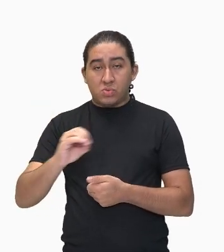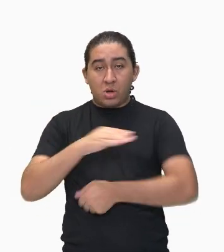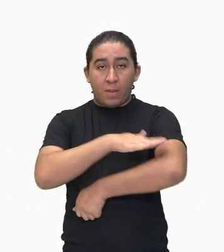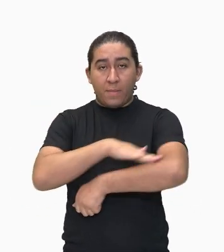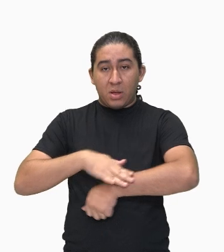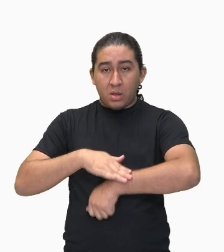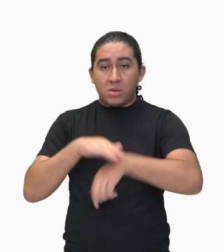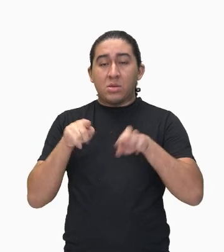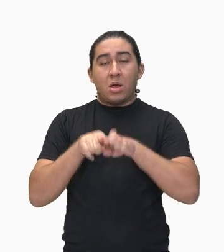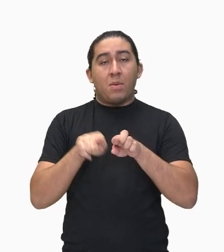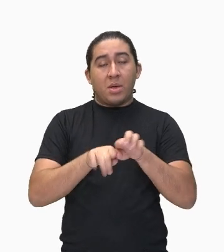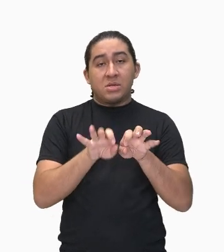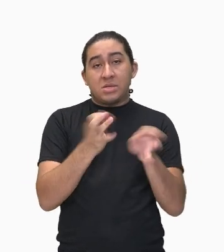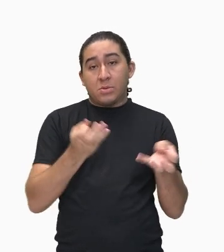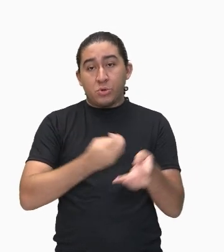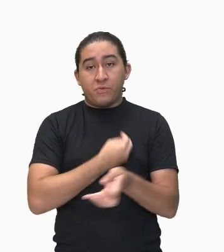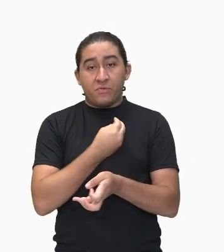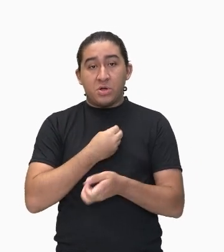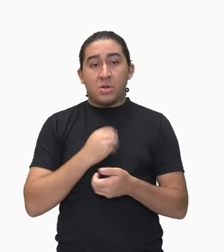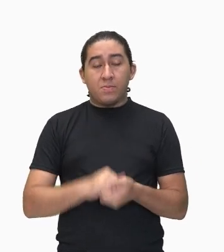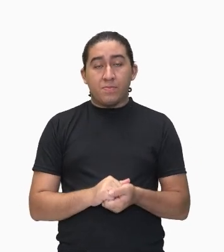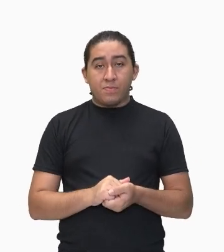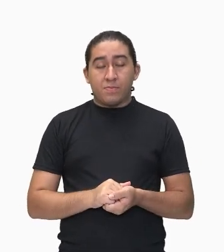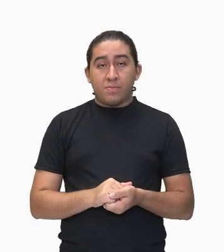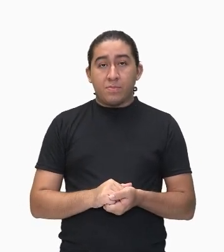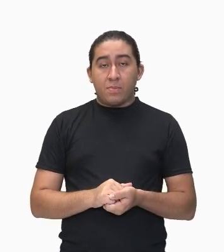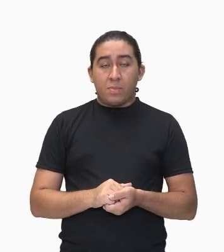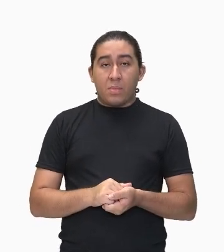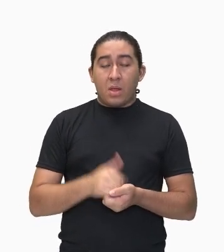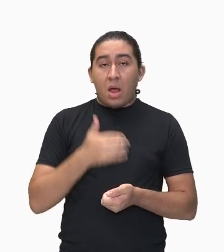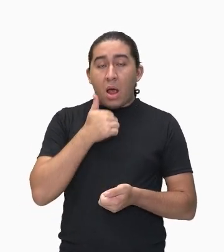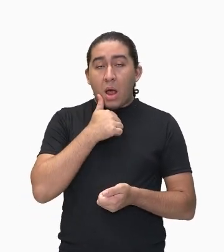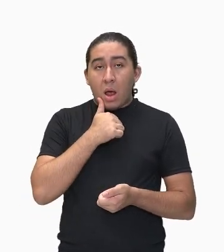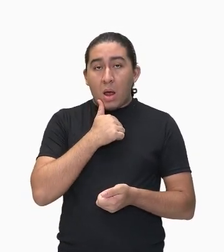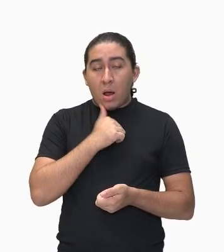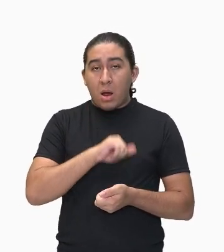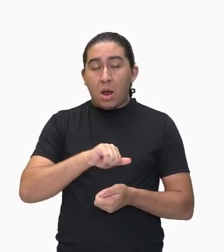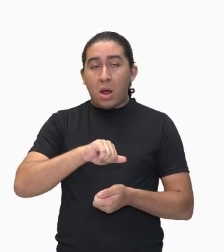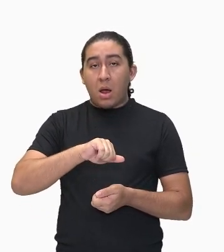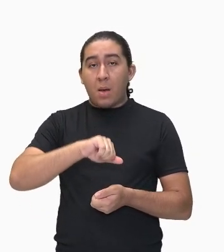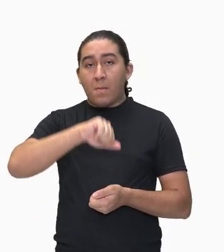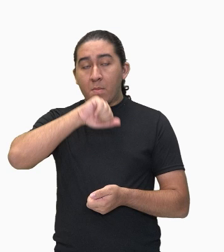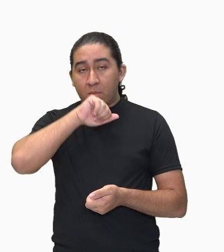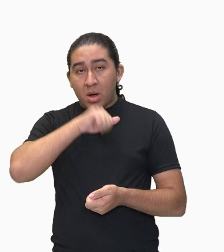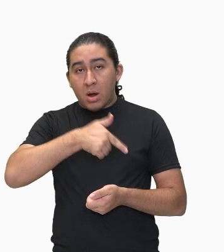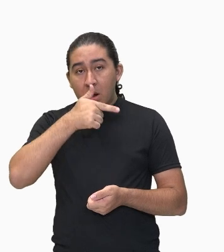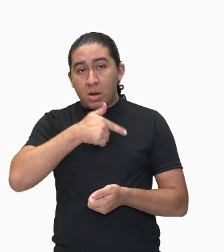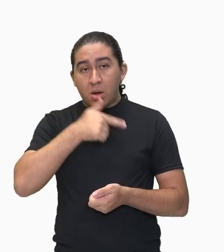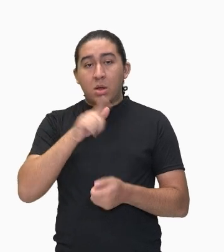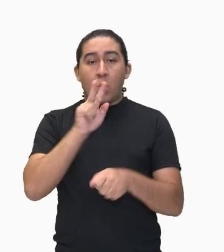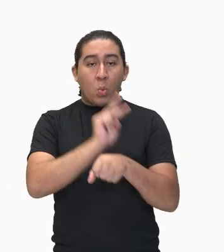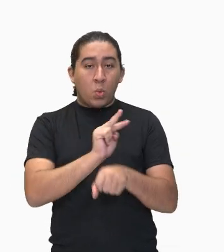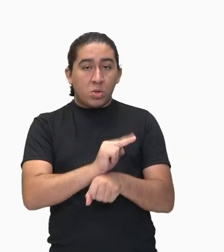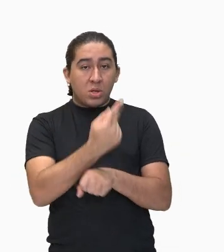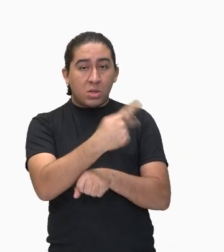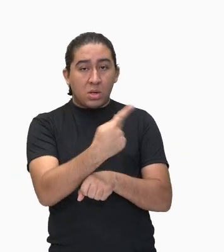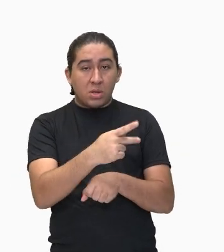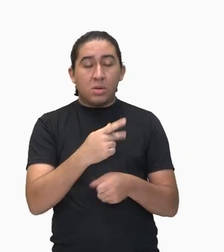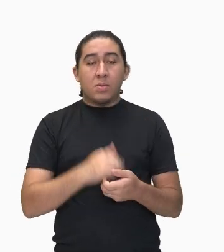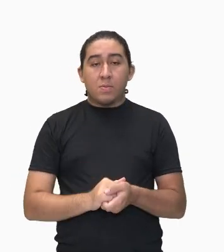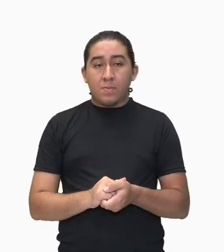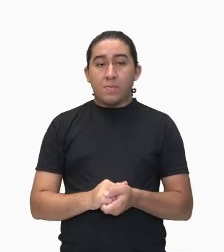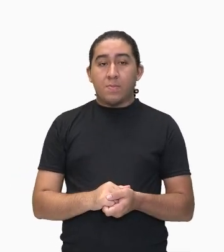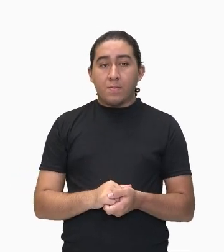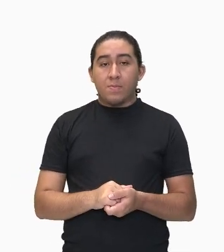Cresceu sob os cuidados da madrasta, Maria Inês, pois, assim como a mãe, a portuguesa Maria